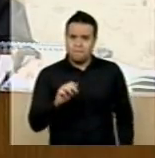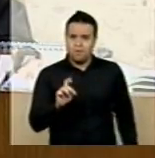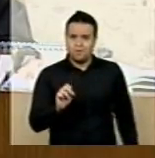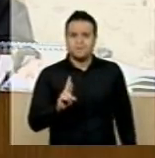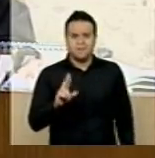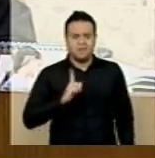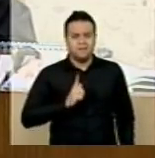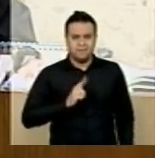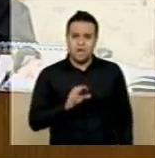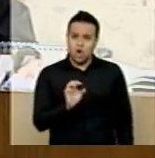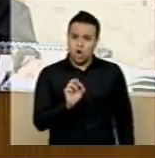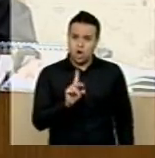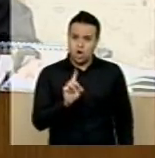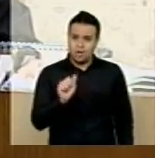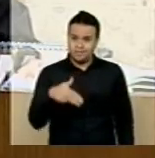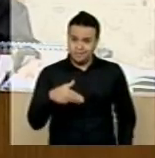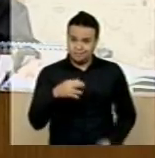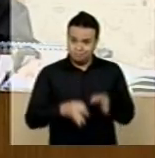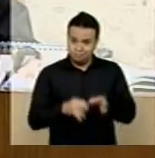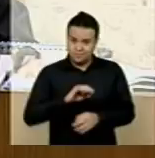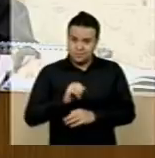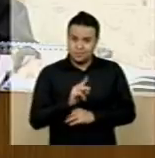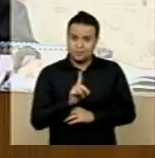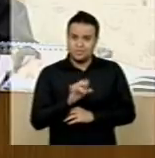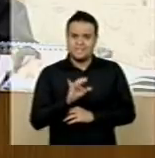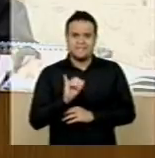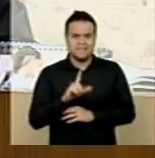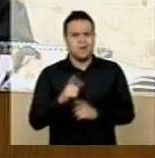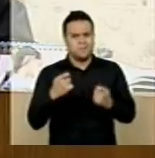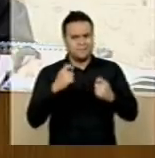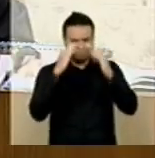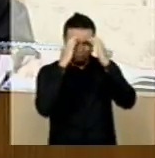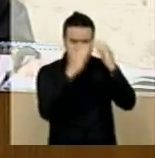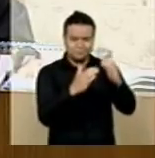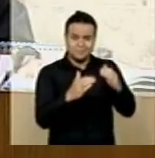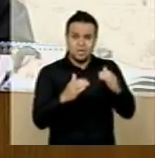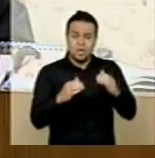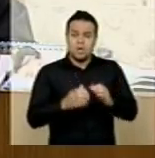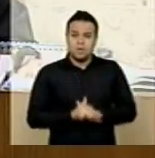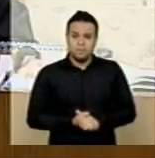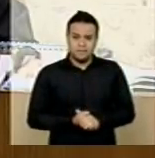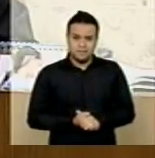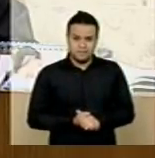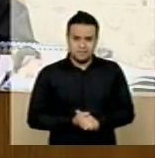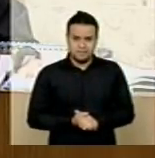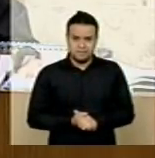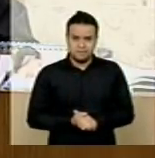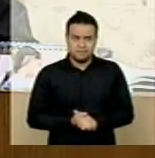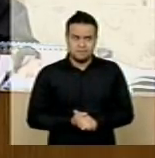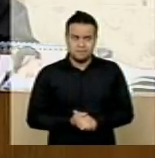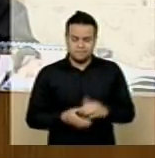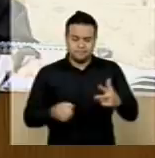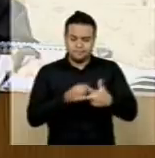ordens judiciais devem ser cumpridas. O Poder Legislativo não atua como